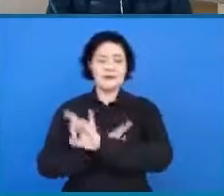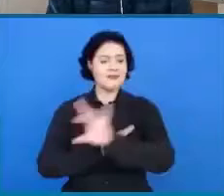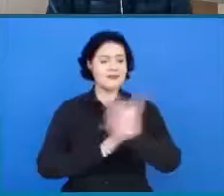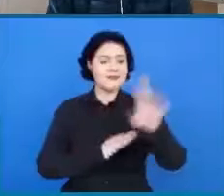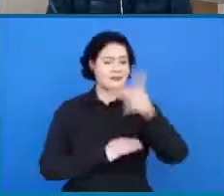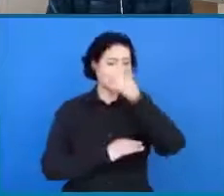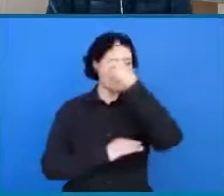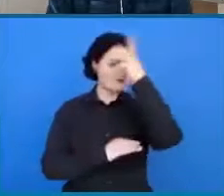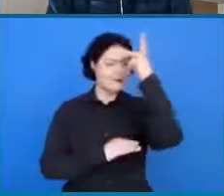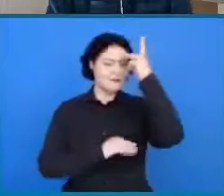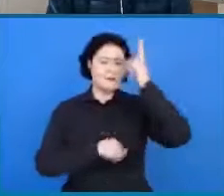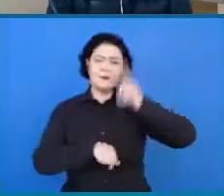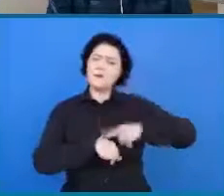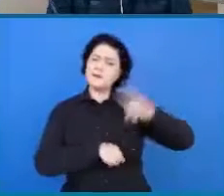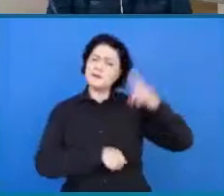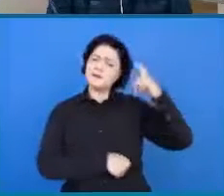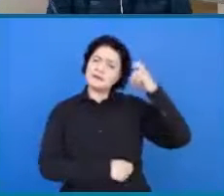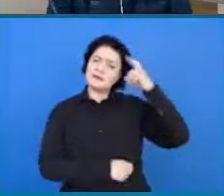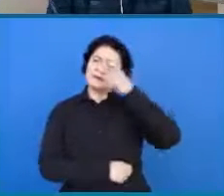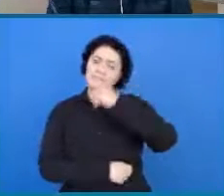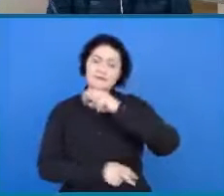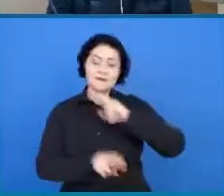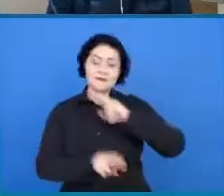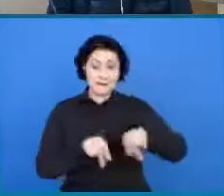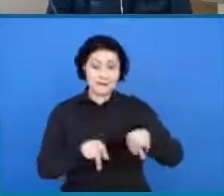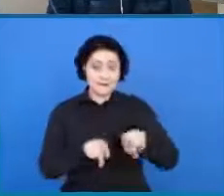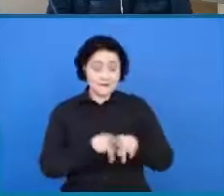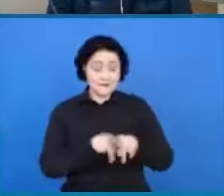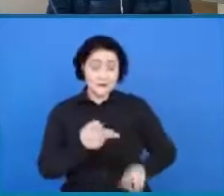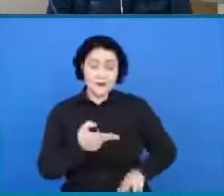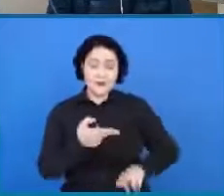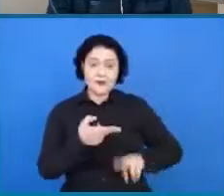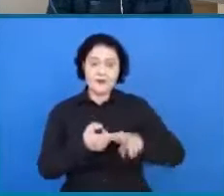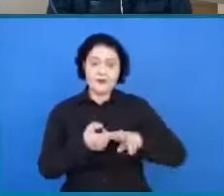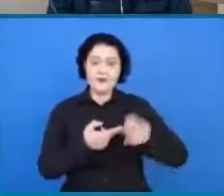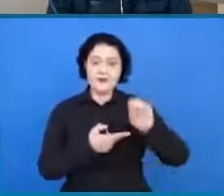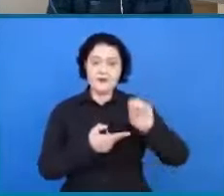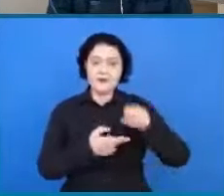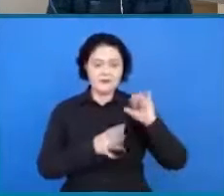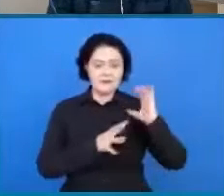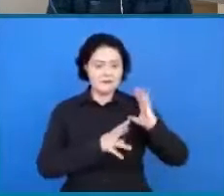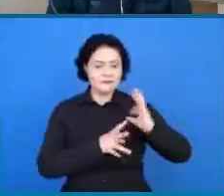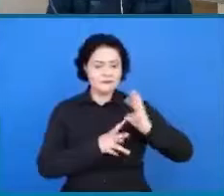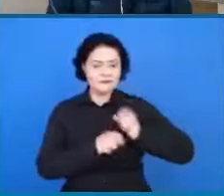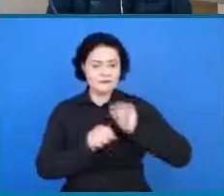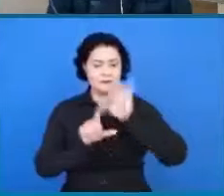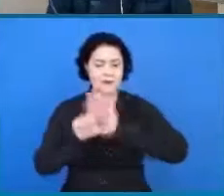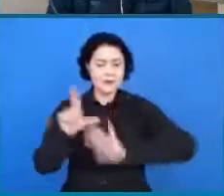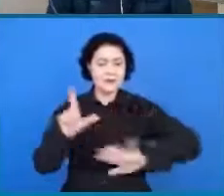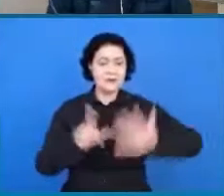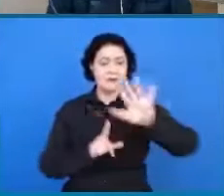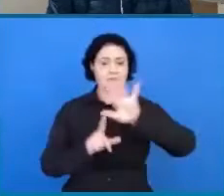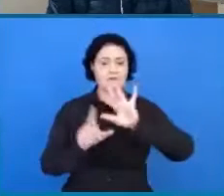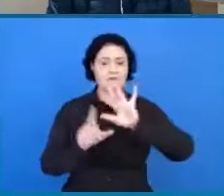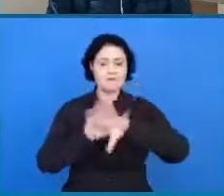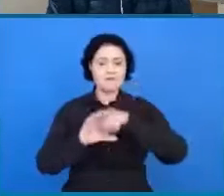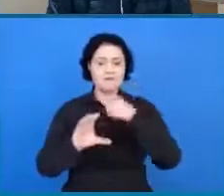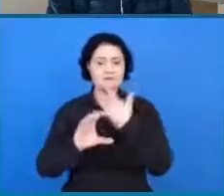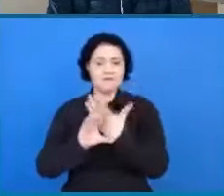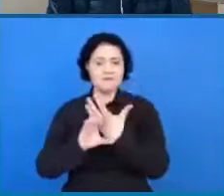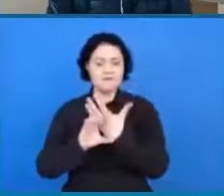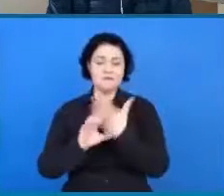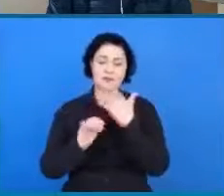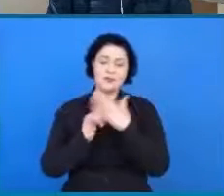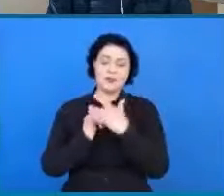nesse momento tão delicado e utilizando uma plataforma como o YouTube e as outras